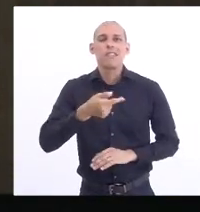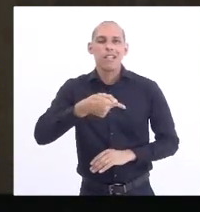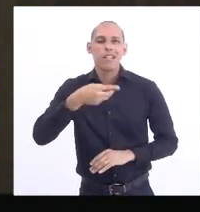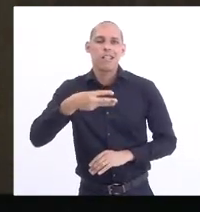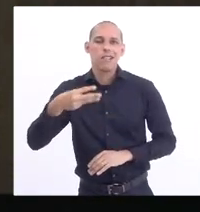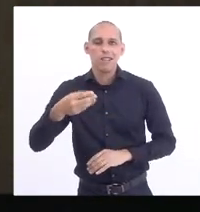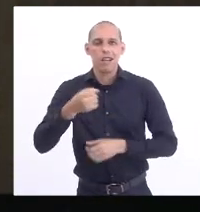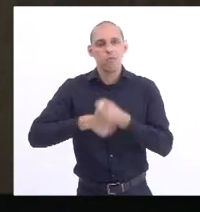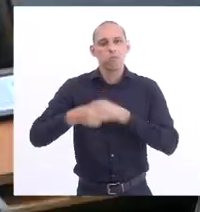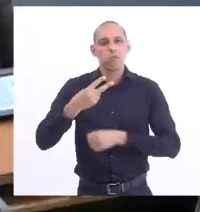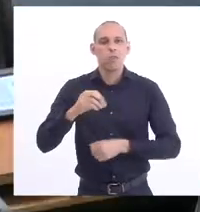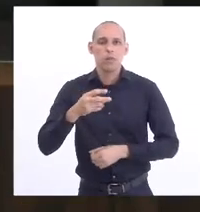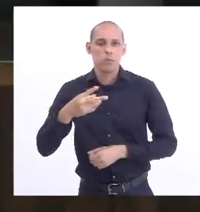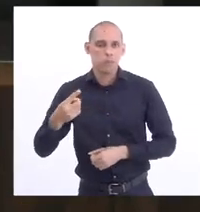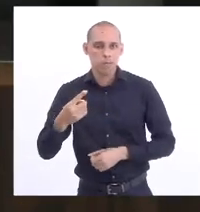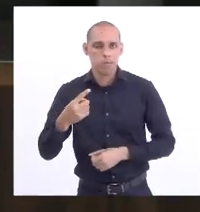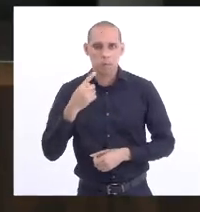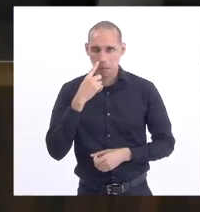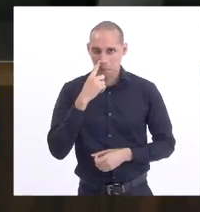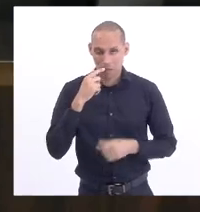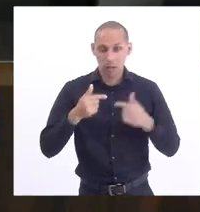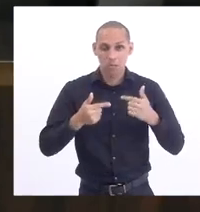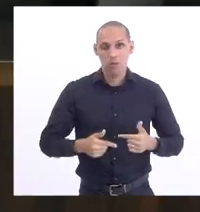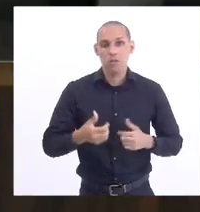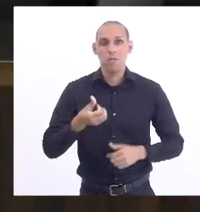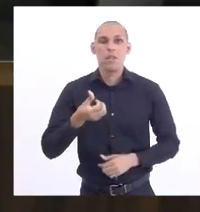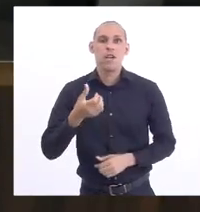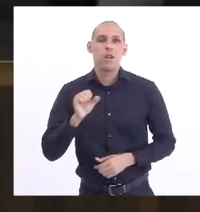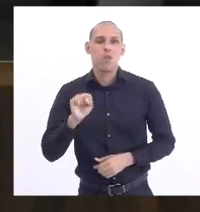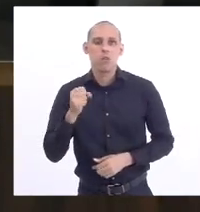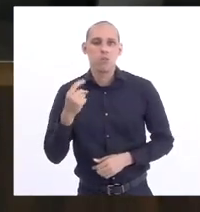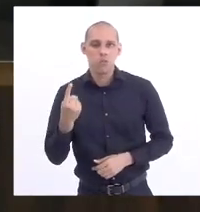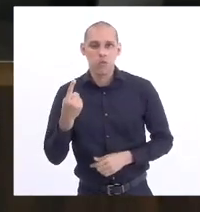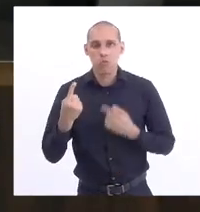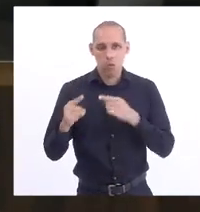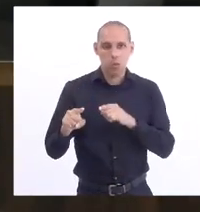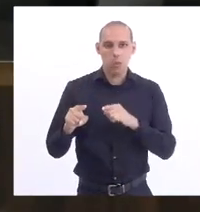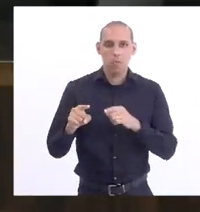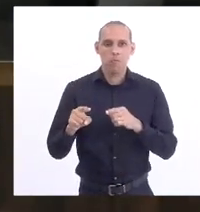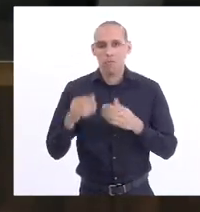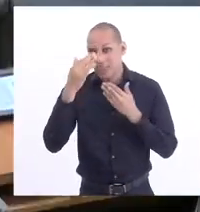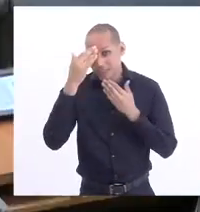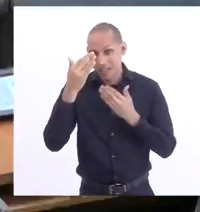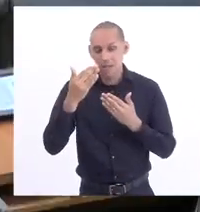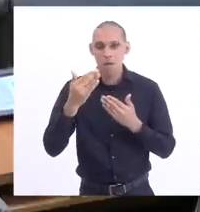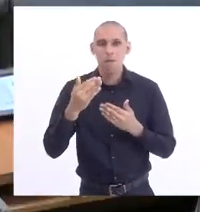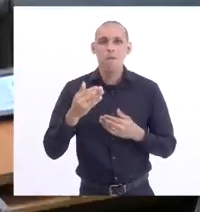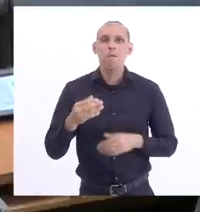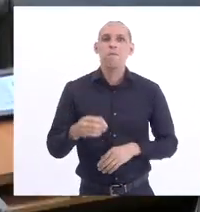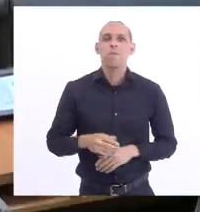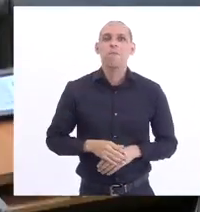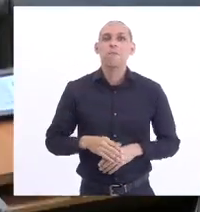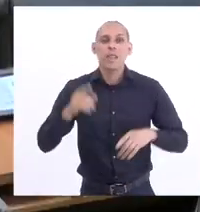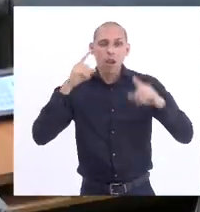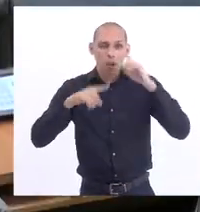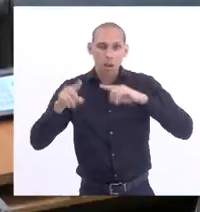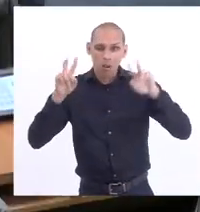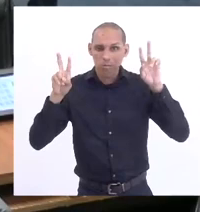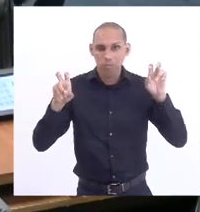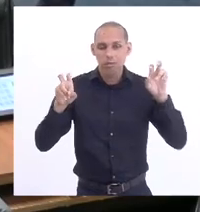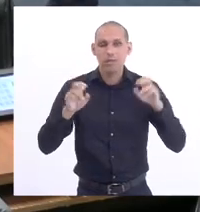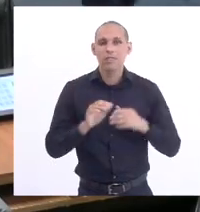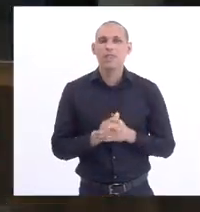2021. Por favor. 733, abstenção, 681, contrário. Obrigado. Questão okay. de deputado, ordem, senhor presidente. Deputado Fábio